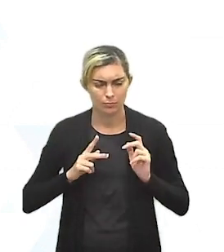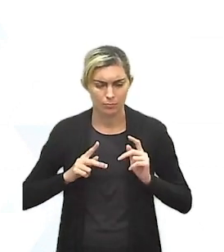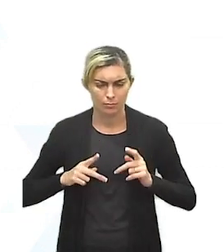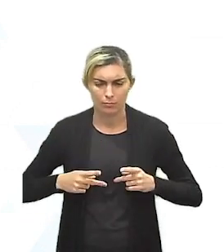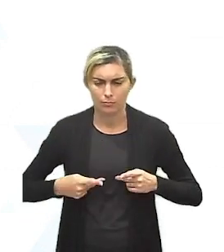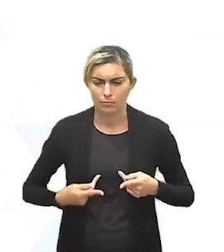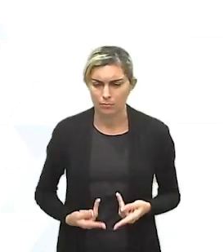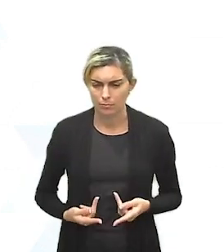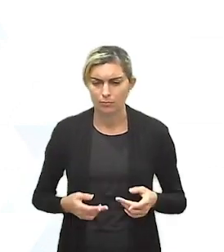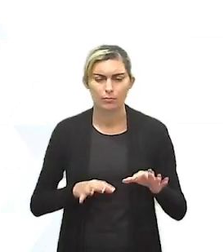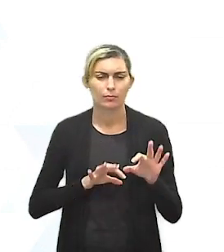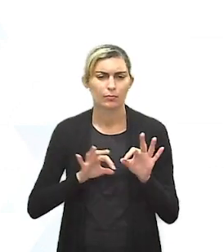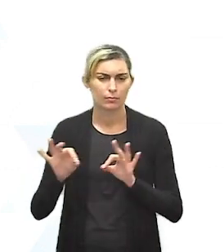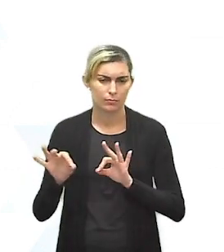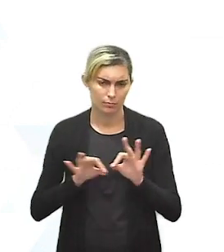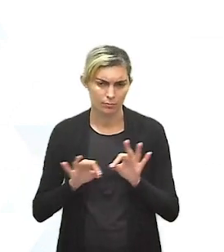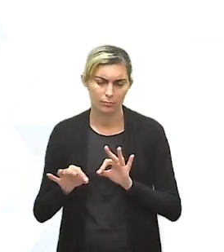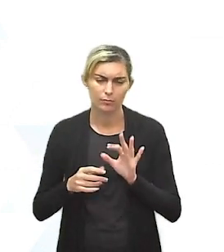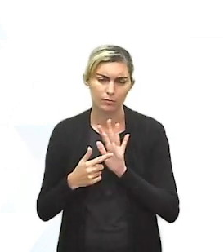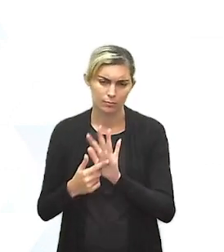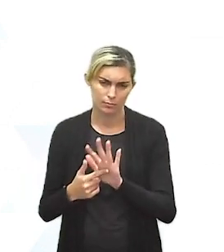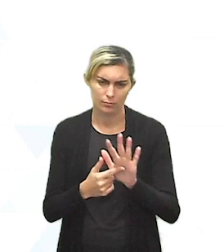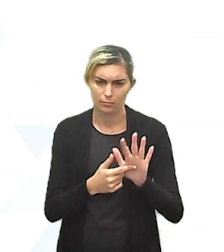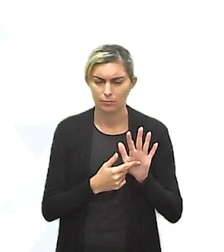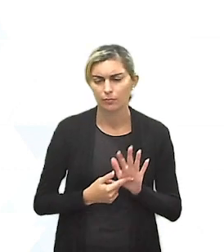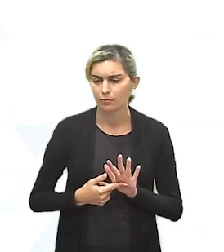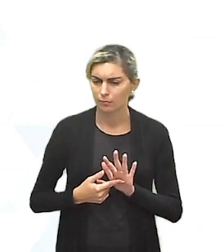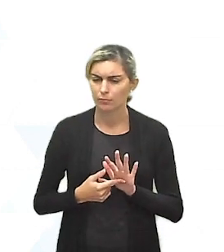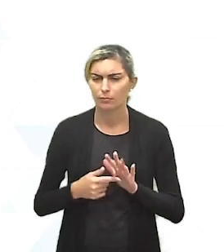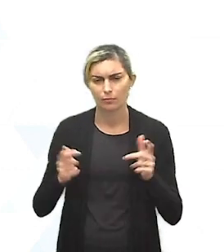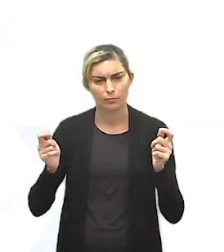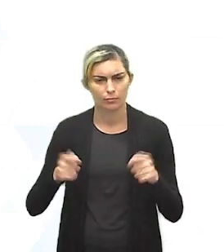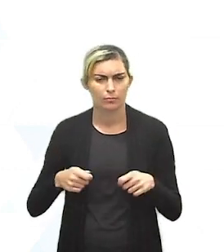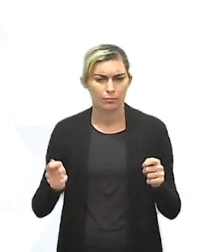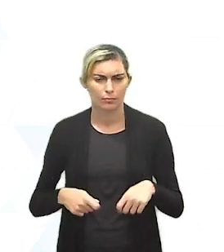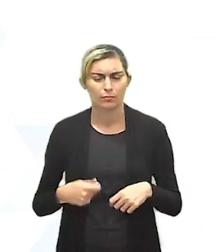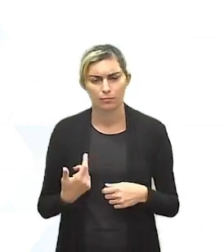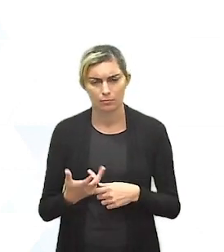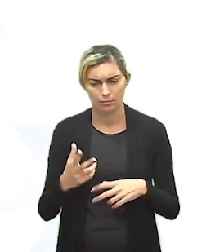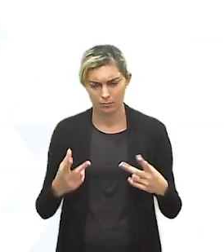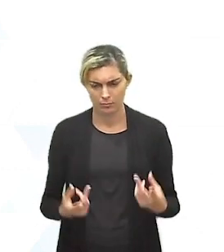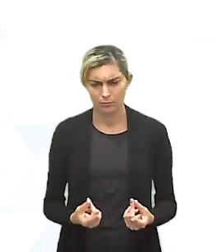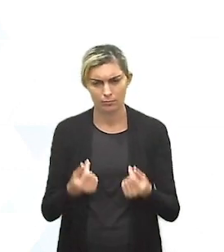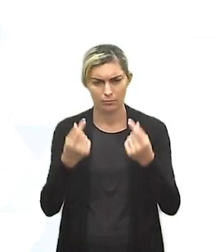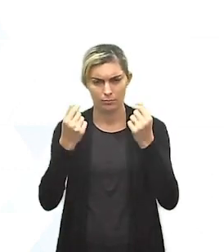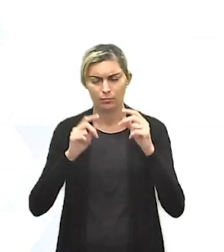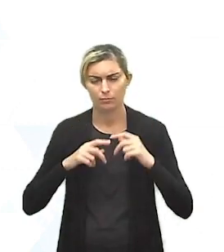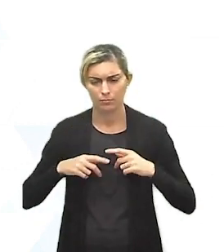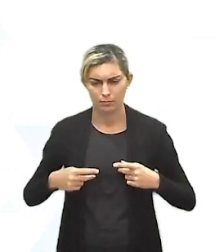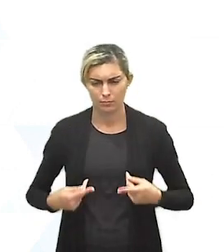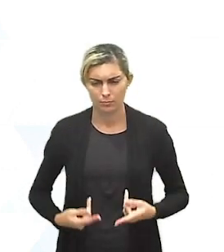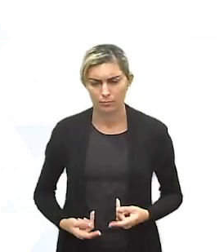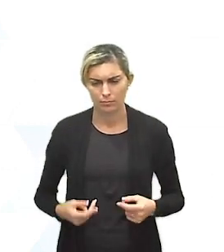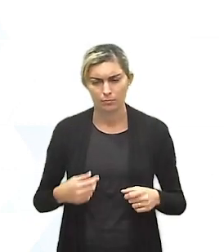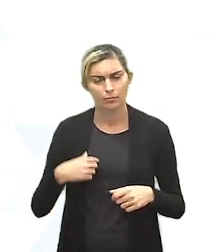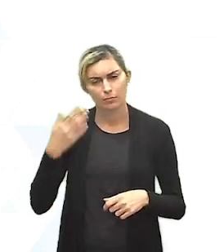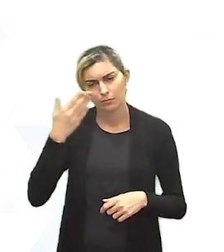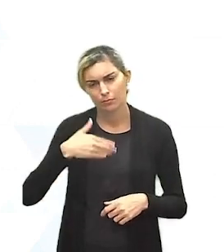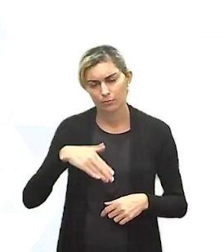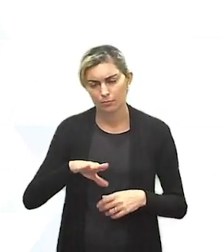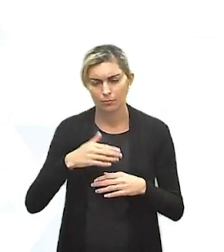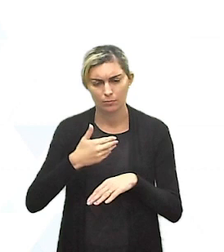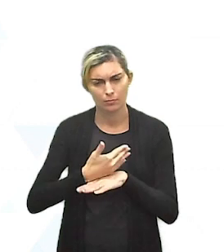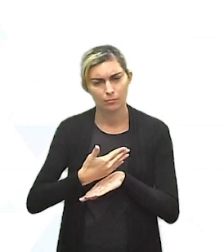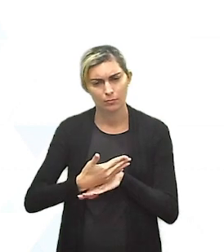as organizações, mostrar para elas o potencial do capital humano e, como já foi comprovado a partir de dados, a partir